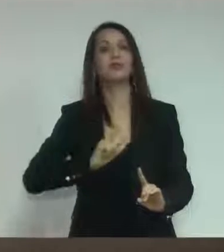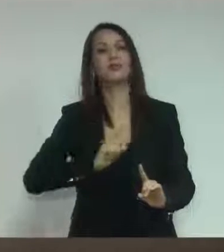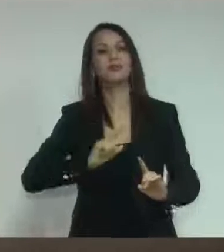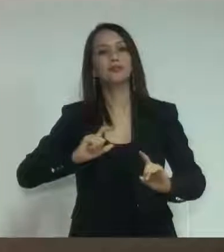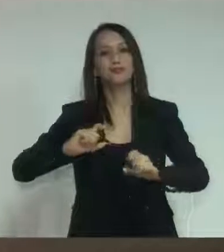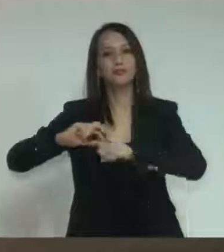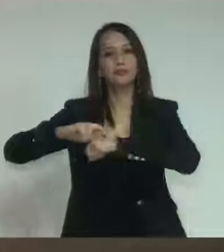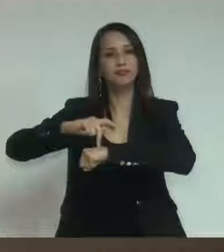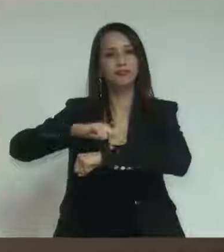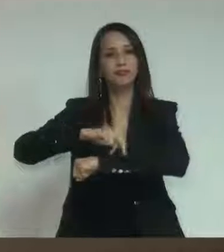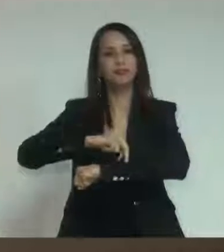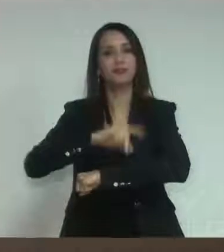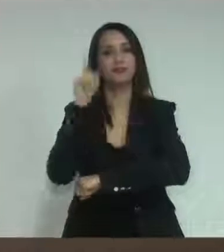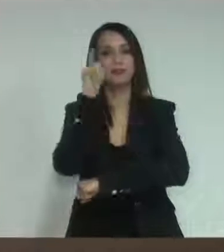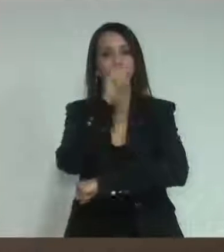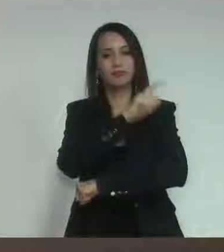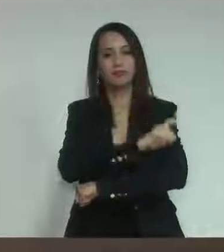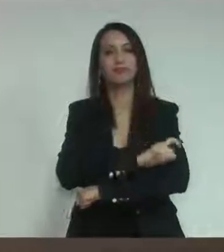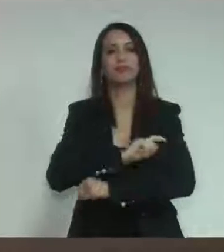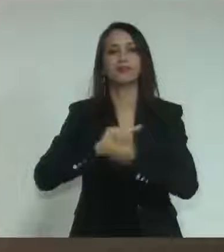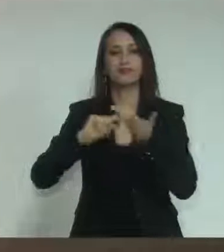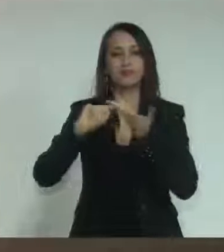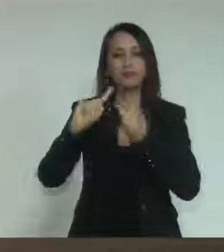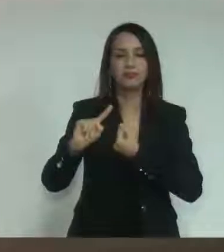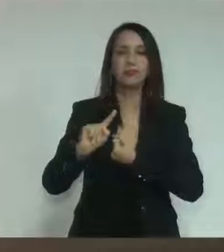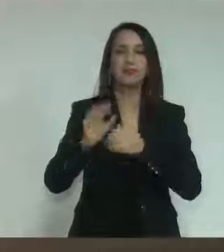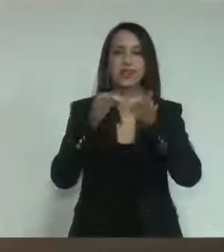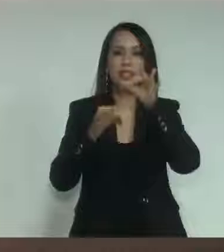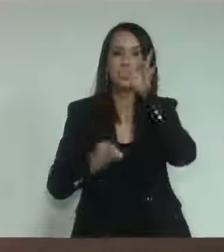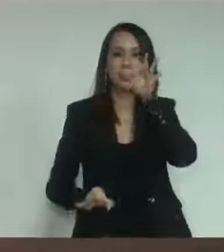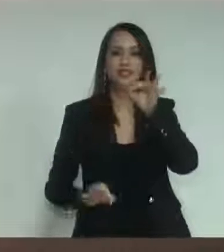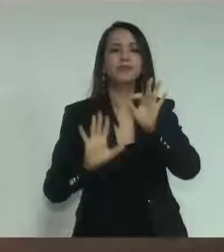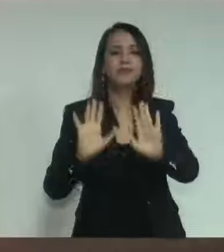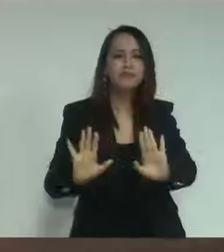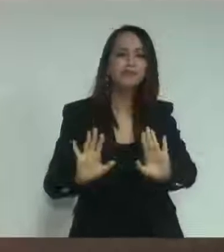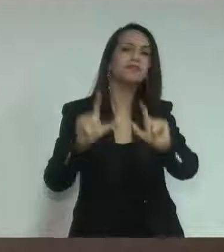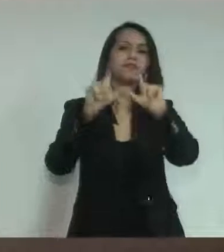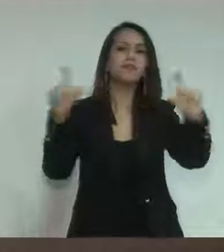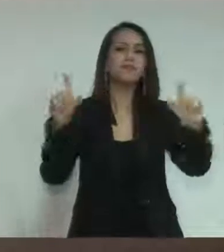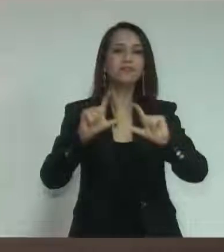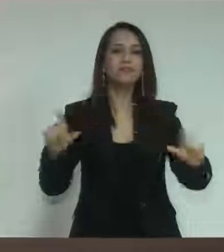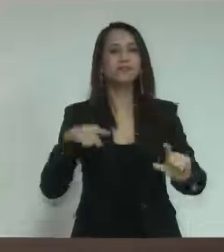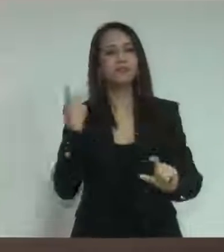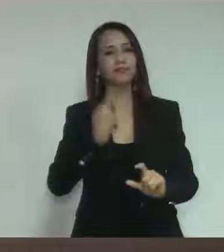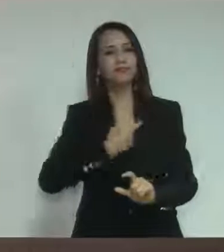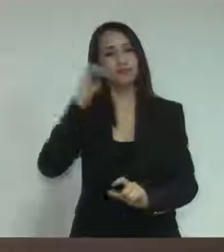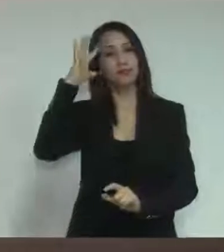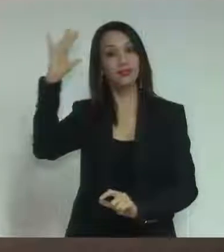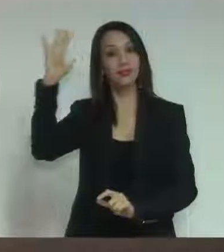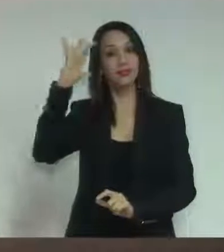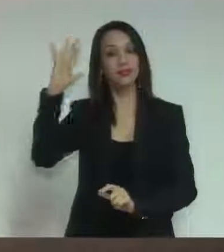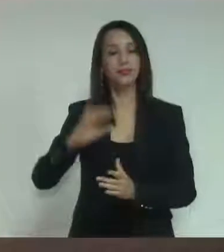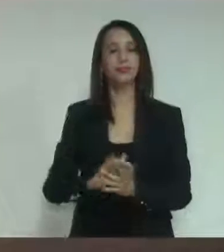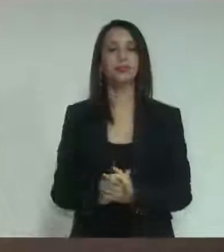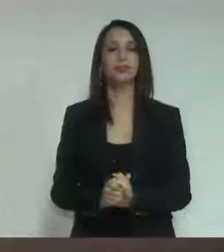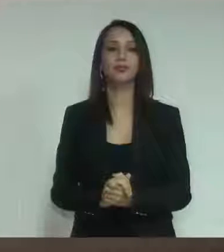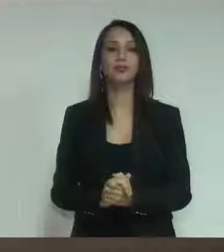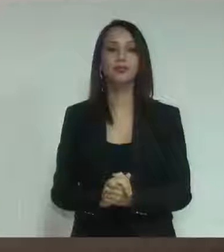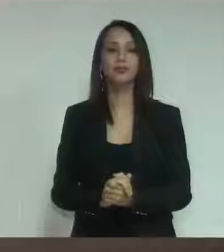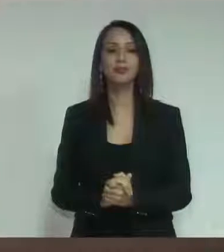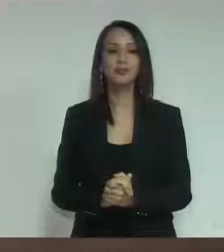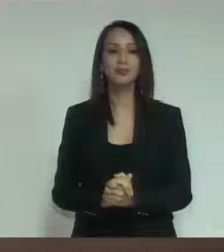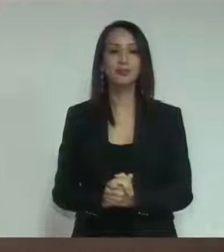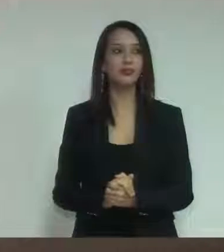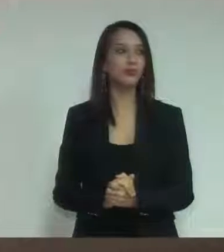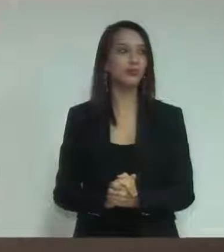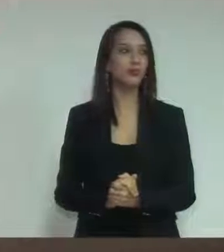mobilidade reduzida e outras providências. É lógico que eu não vou ler ele todo, mas eu trouxe só algumas coisas para nós refletirmos. E